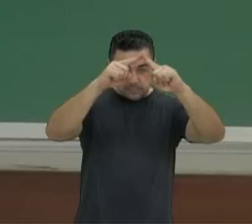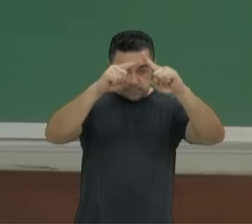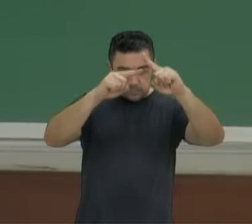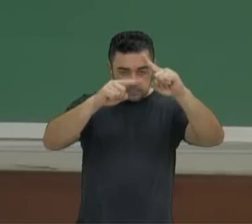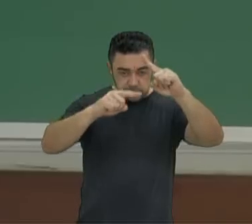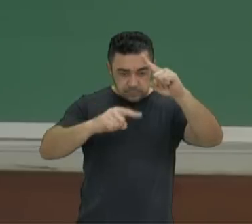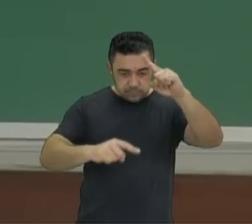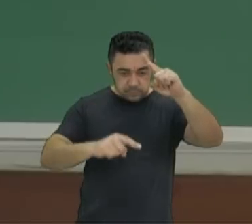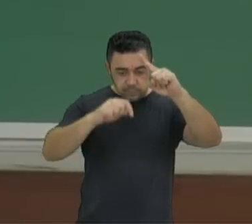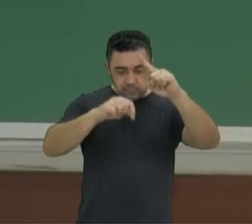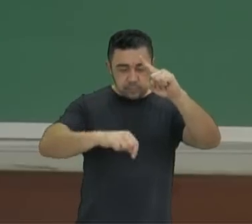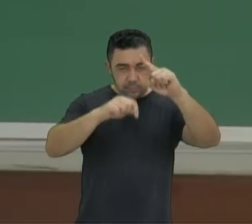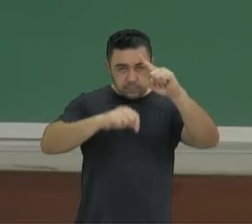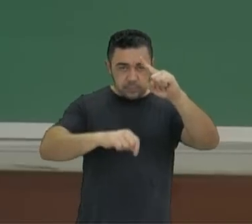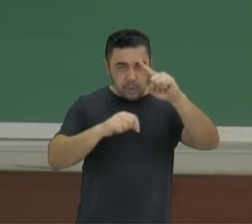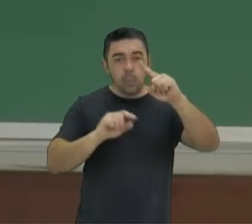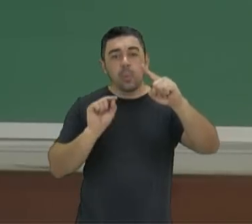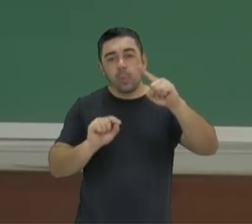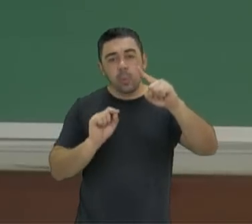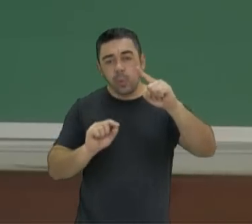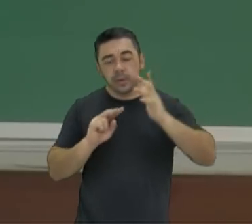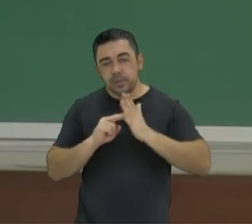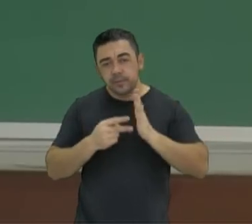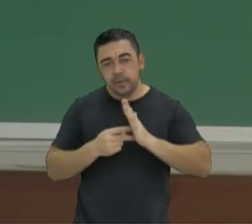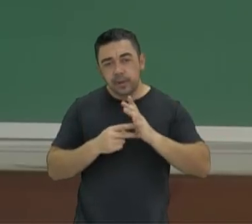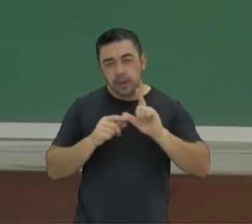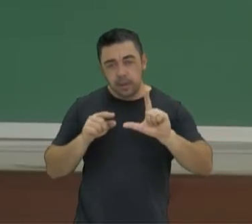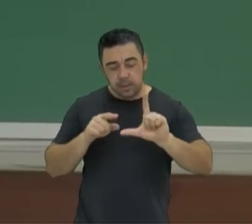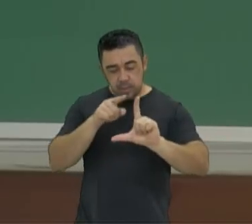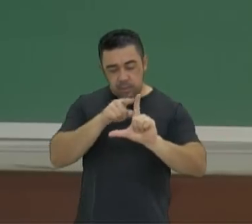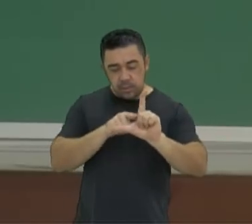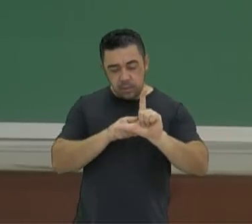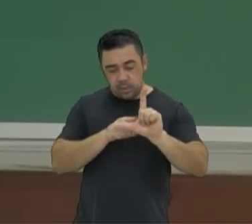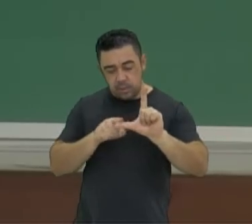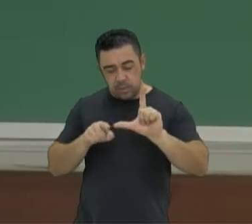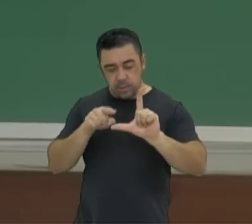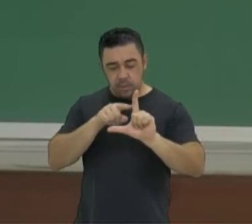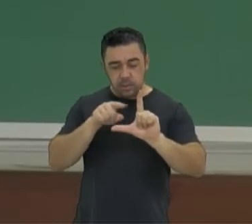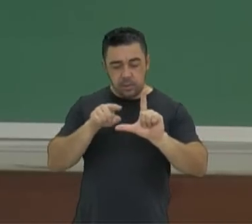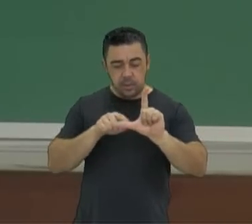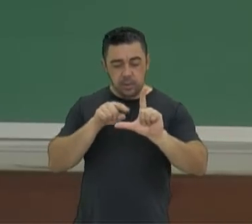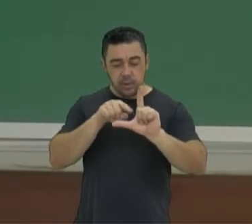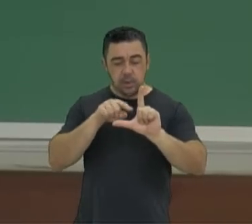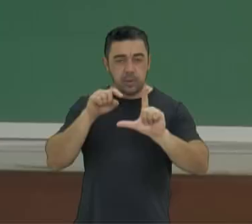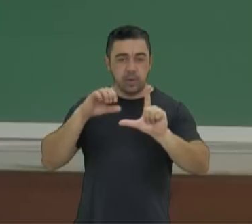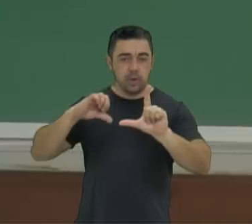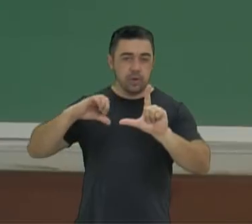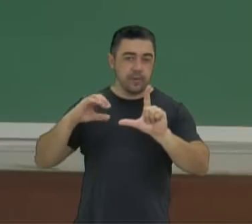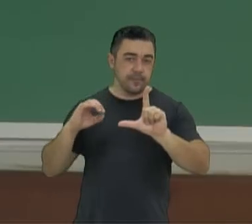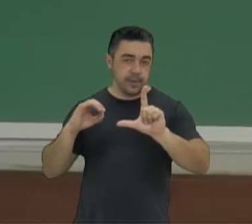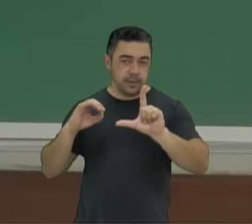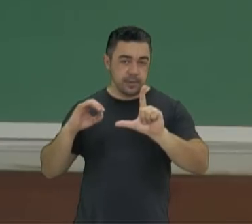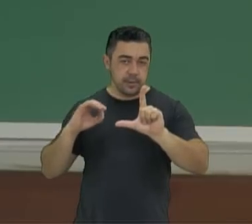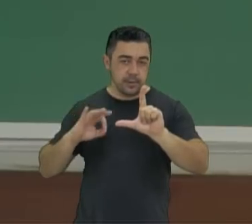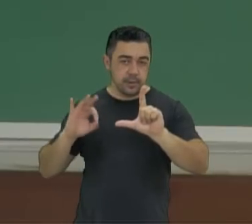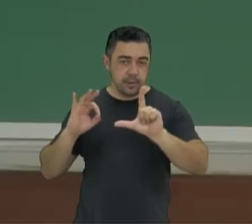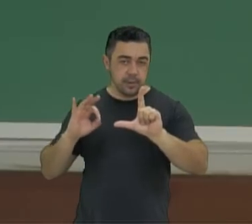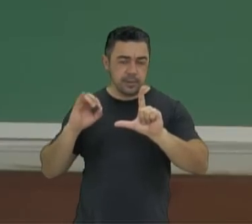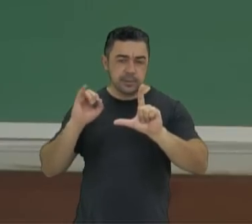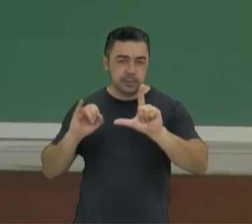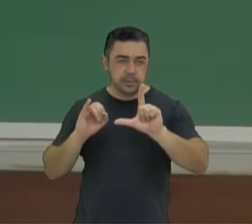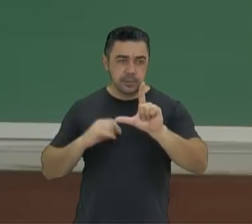lado oposto, fazendo o quê? Um ângulo de 90 graus. Ah, professor, então isso aqui é a altura do triângulo. Mas se eu passar